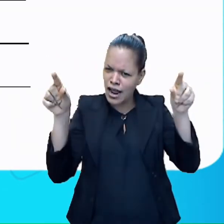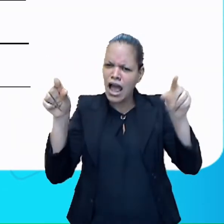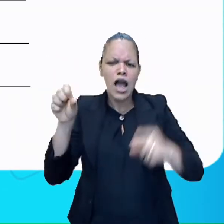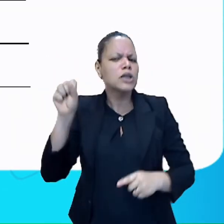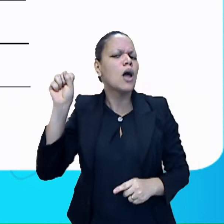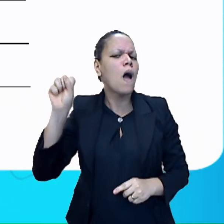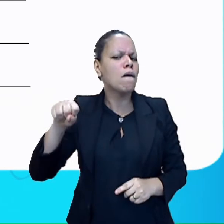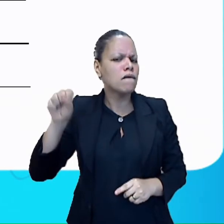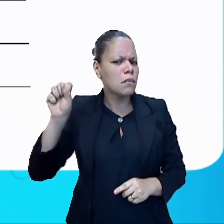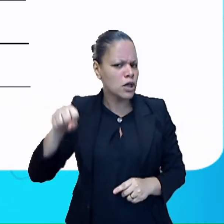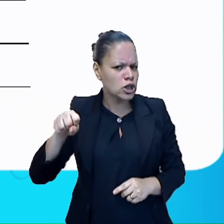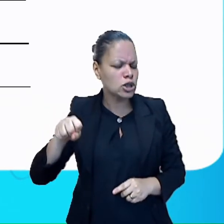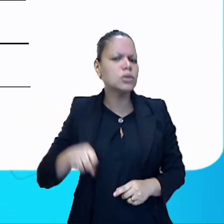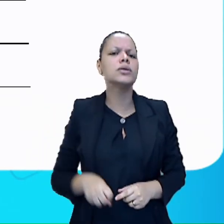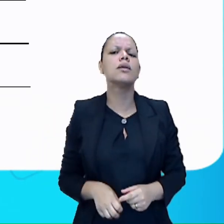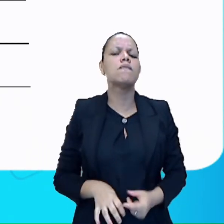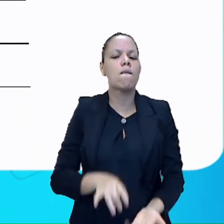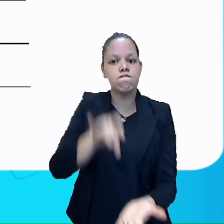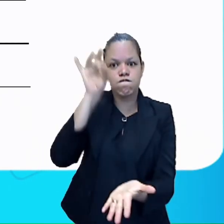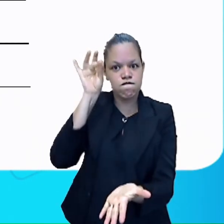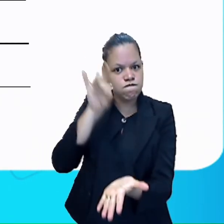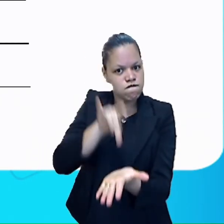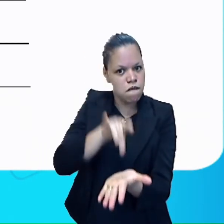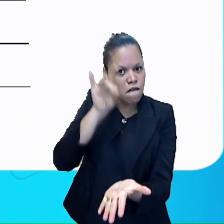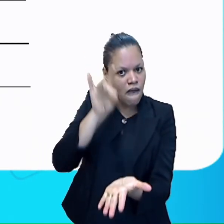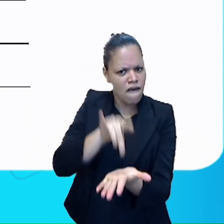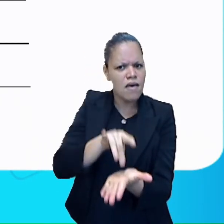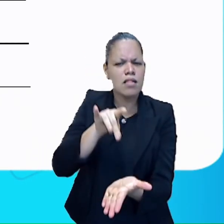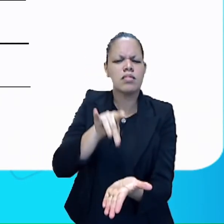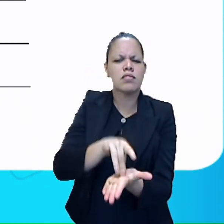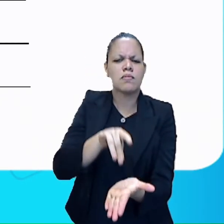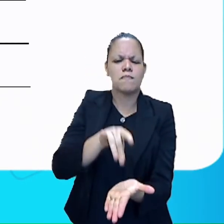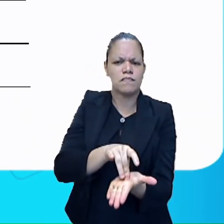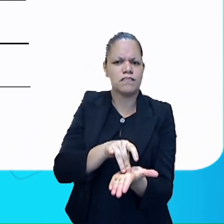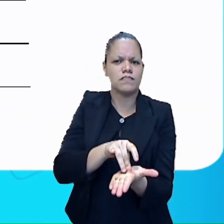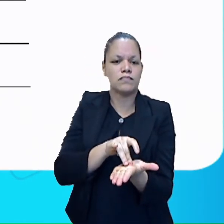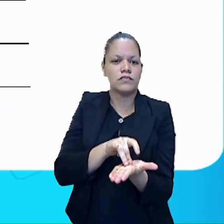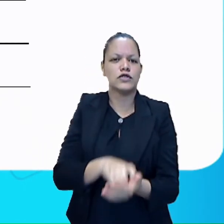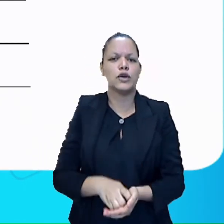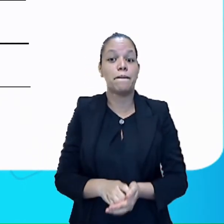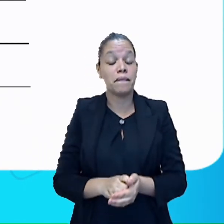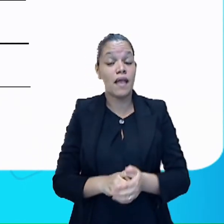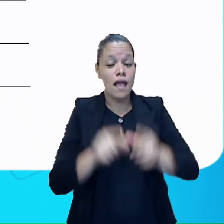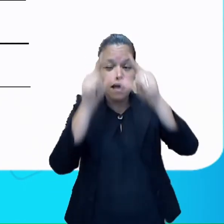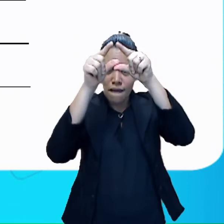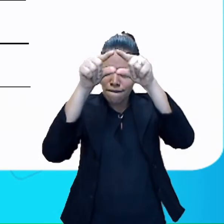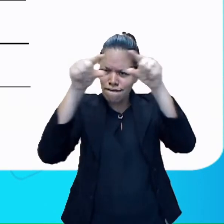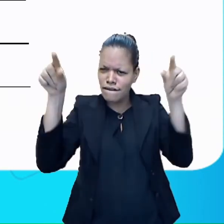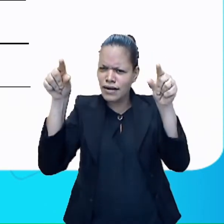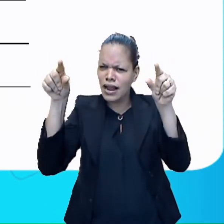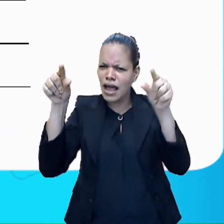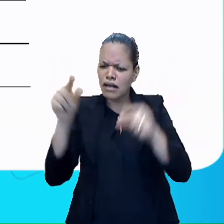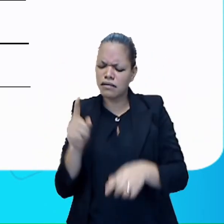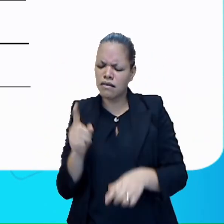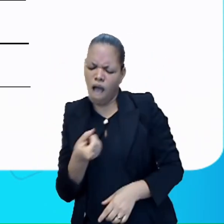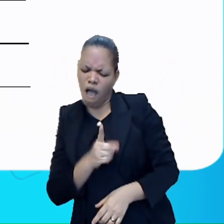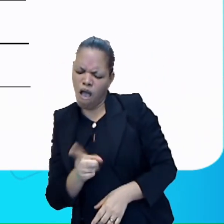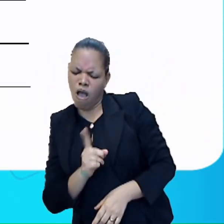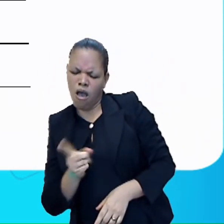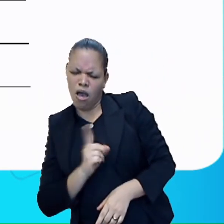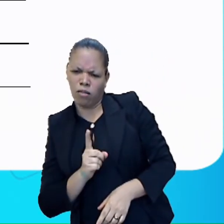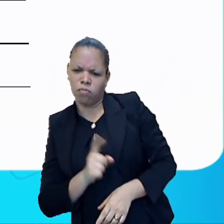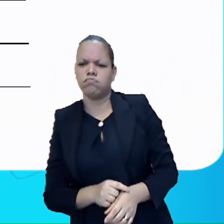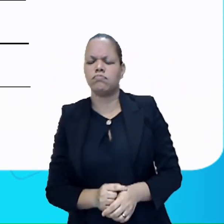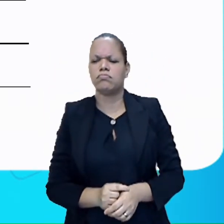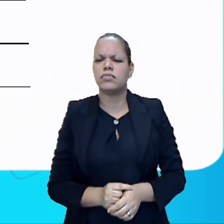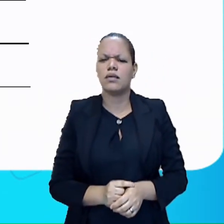ela afirma alguma coisa. E a frase negativa, ela nega